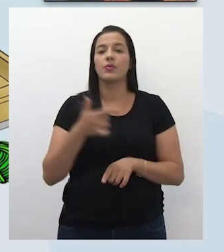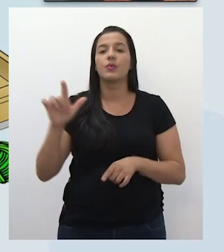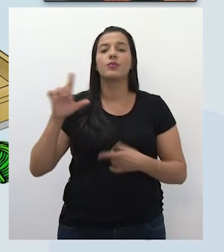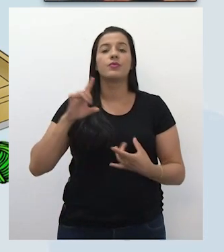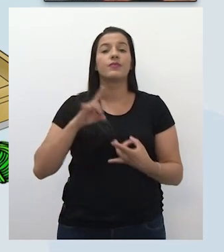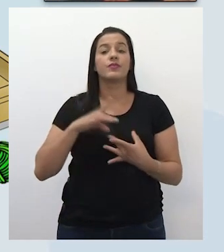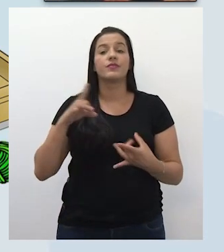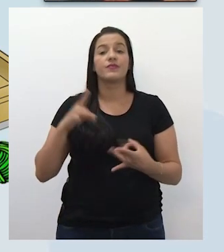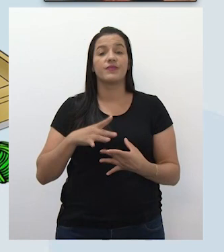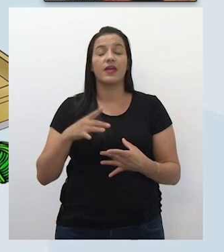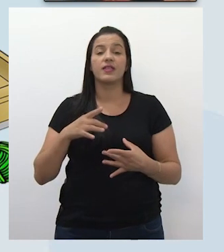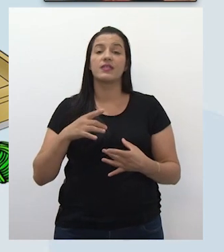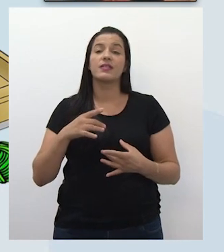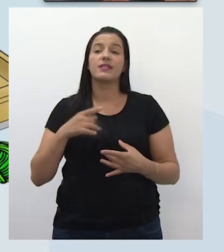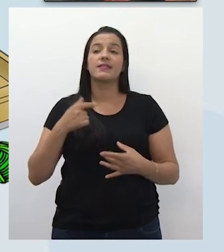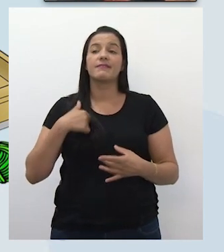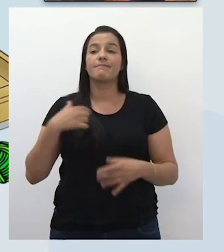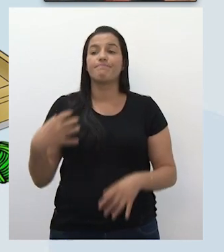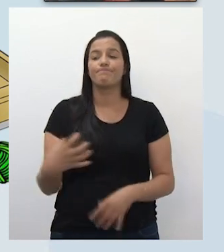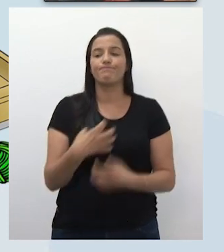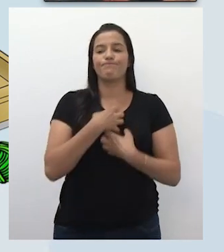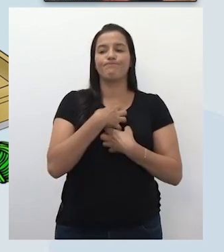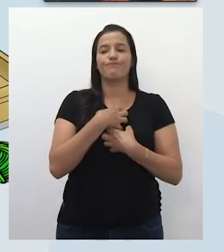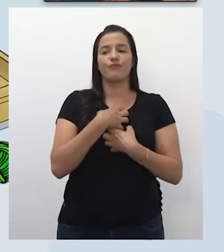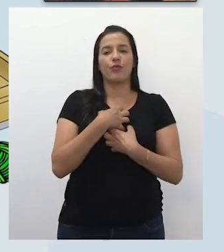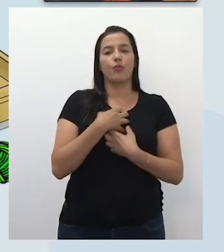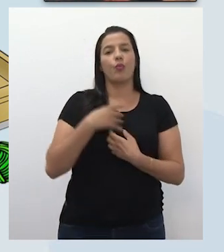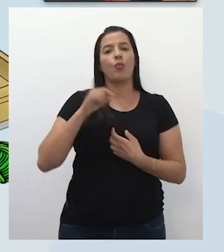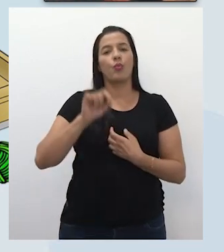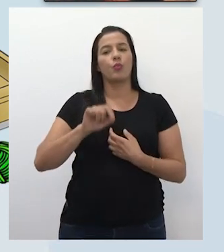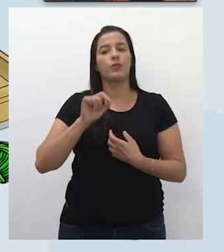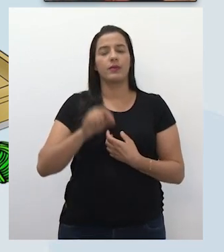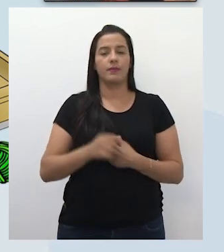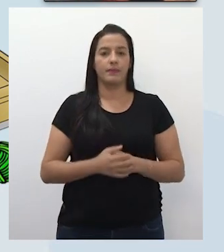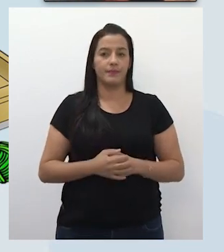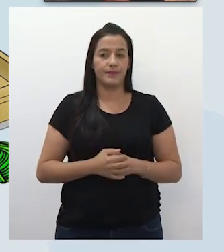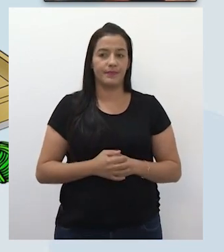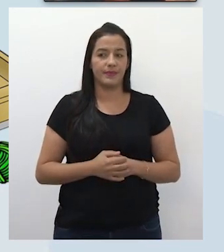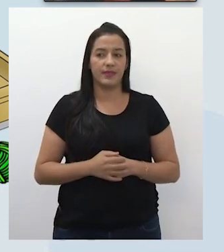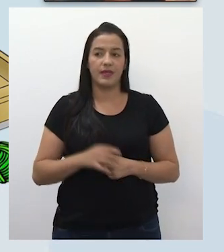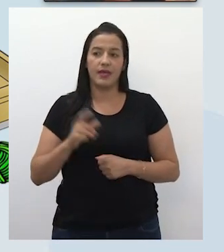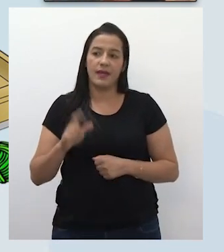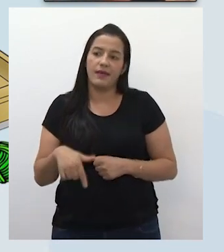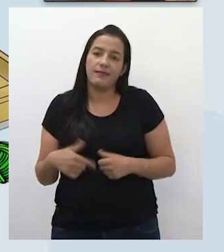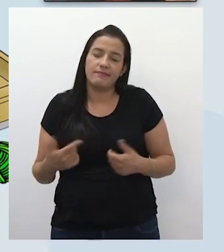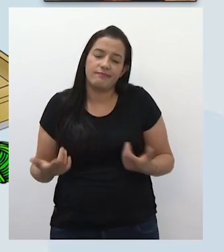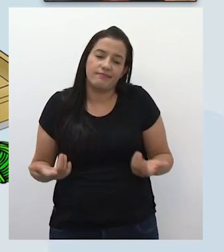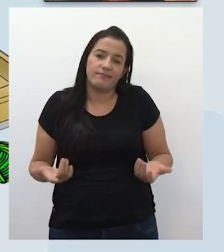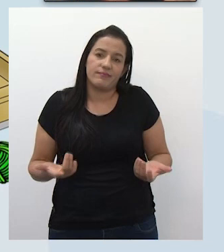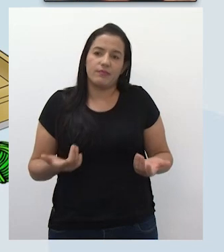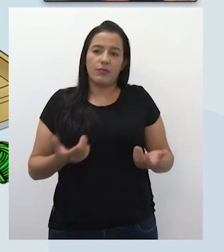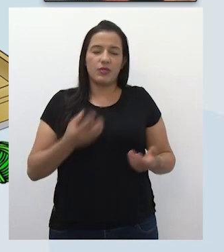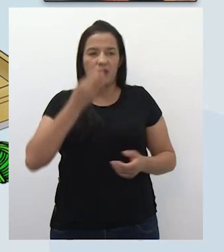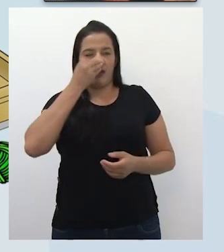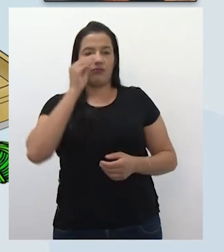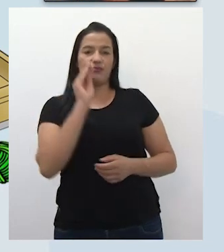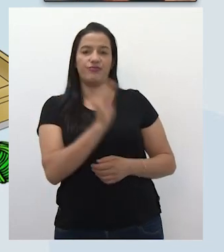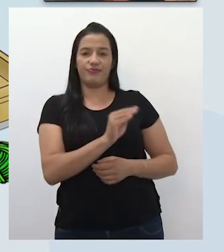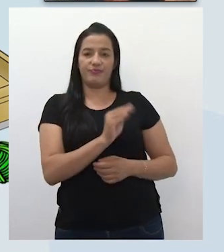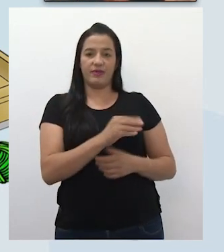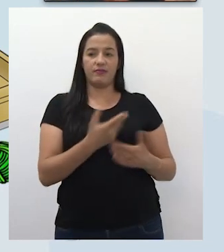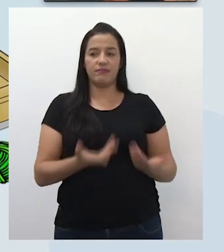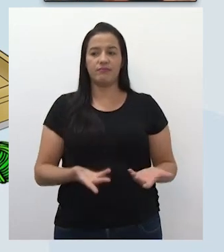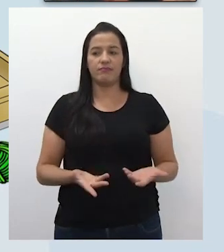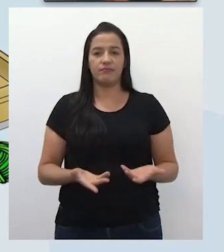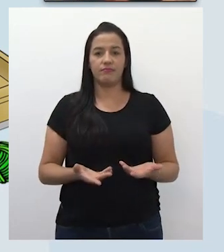o ofensivo, né? O que é o feedback ofensivo? É aquele que possui uma conotação de desprezo. E